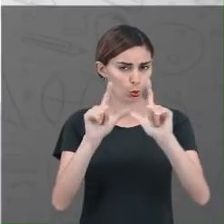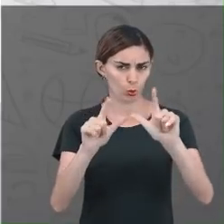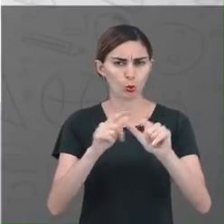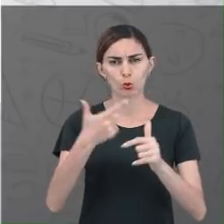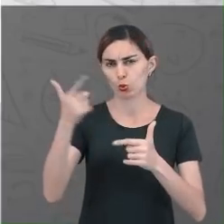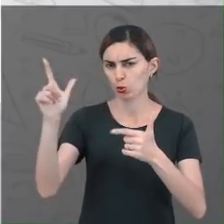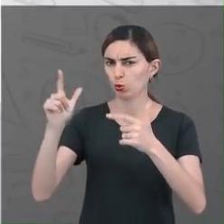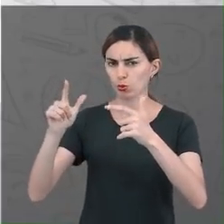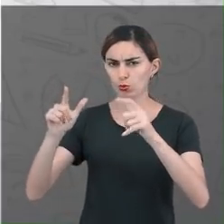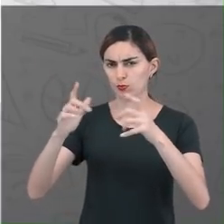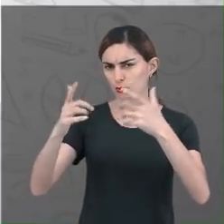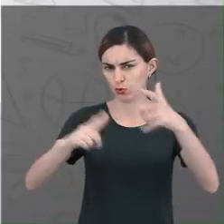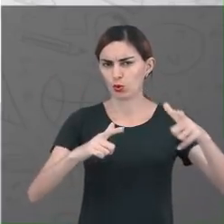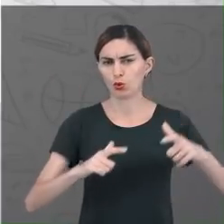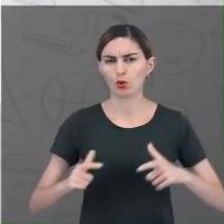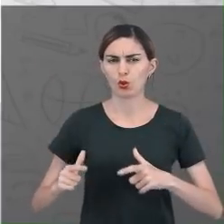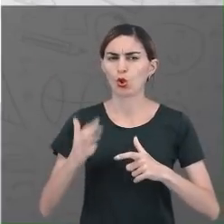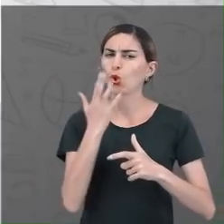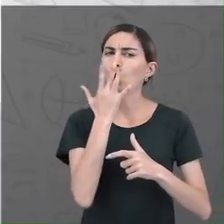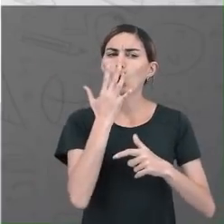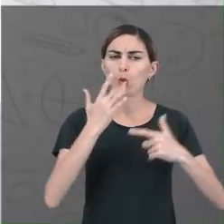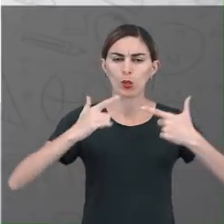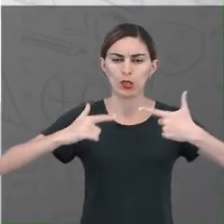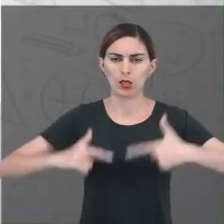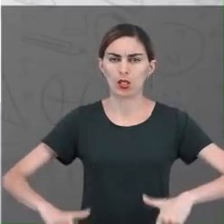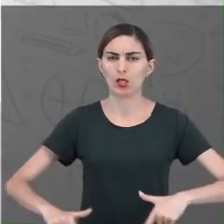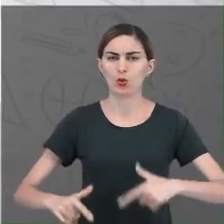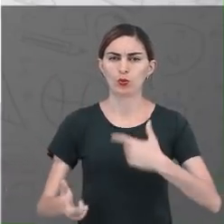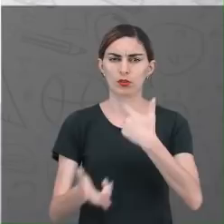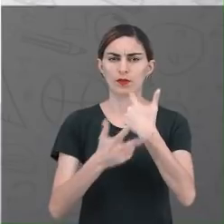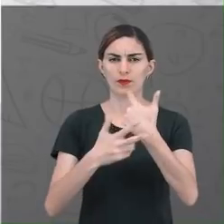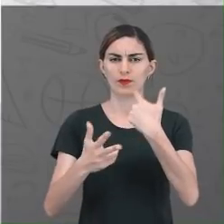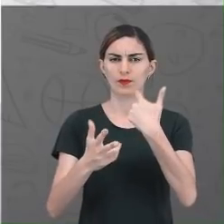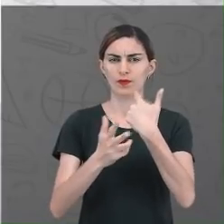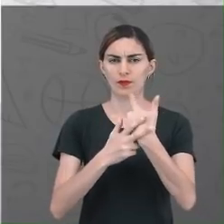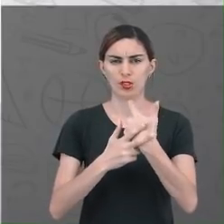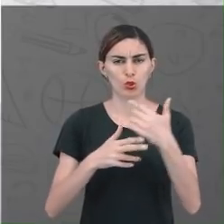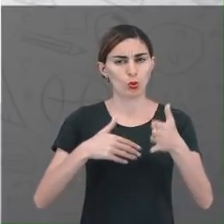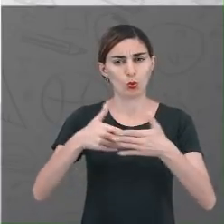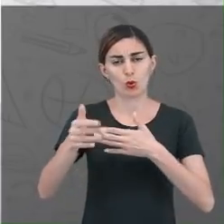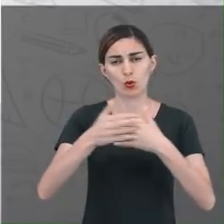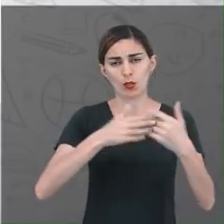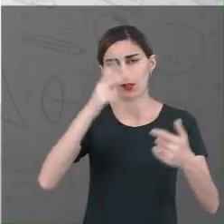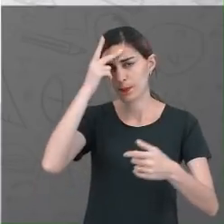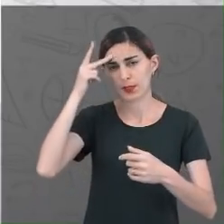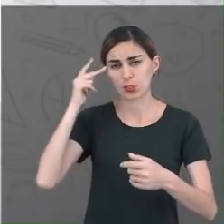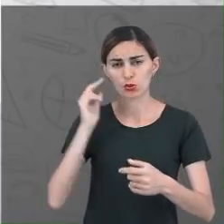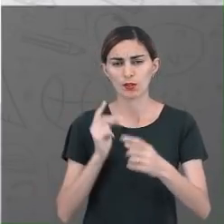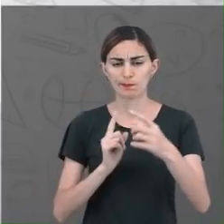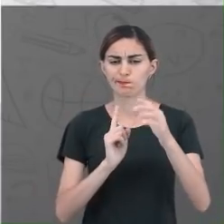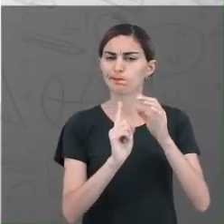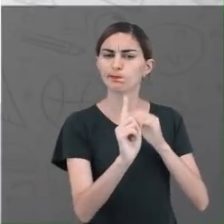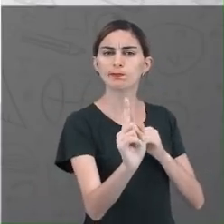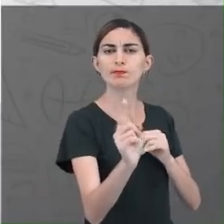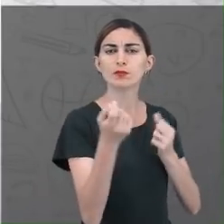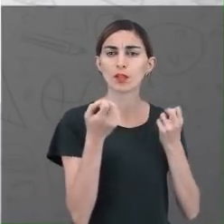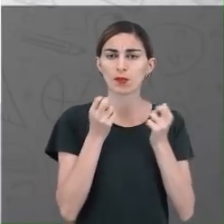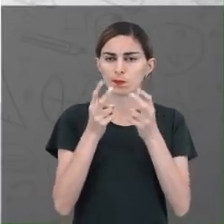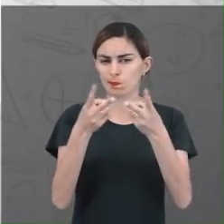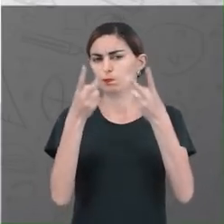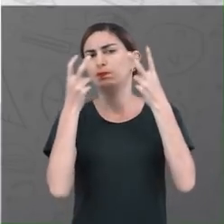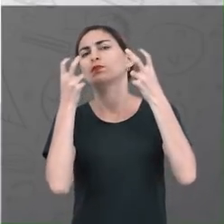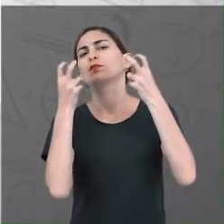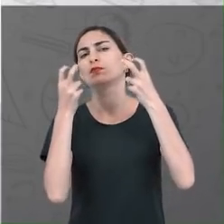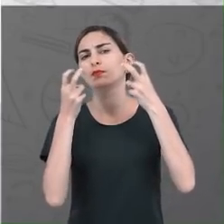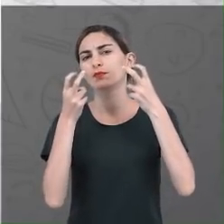do ambiente está trabalhado em cores neutras, com vidro, e qualquer pessoa que entrar nesse ambiente, ela vai observar essa